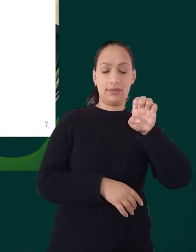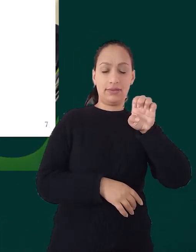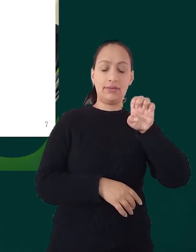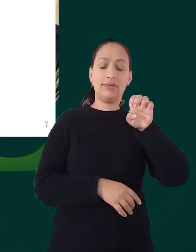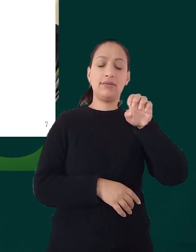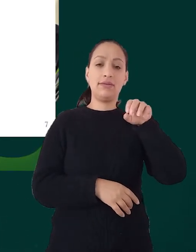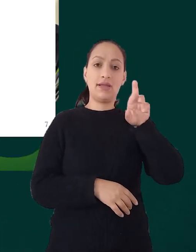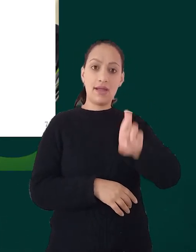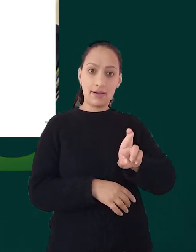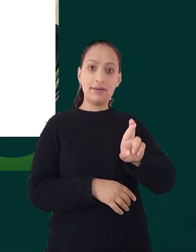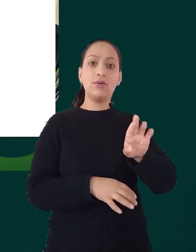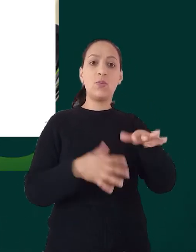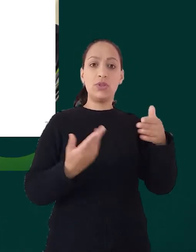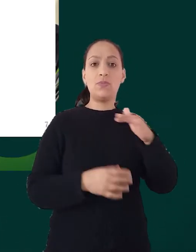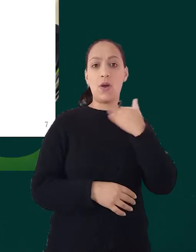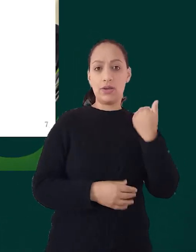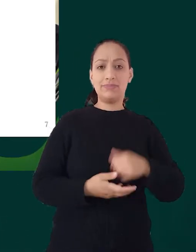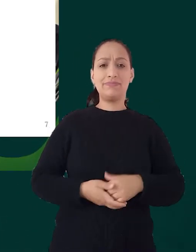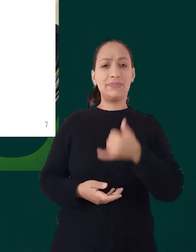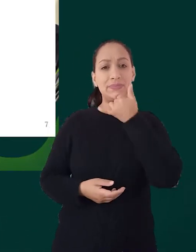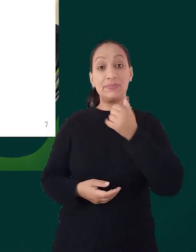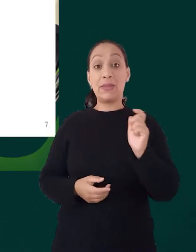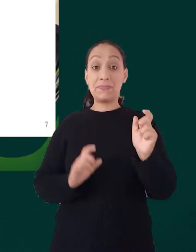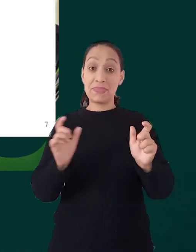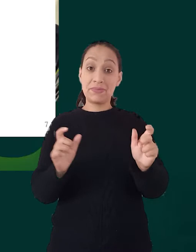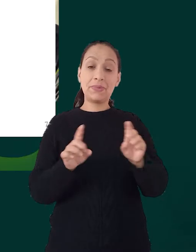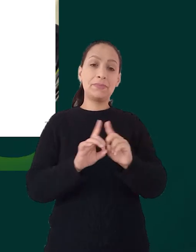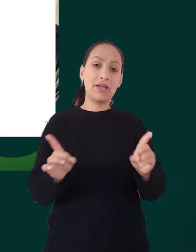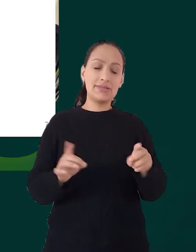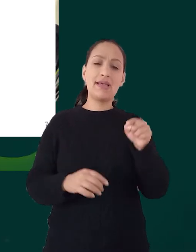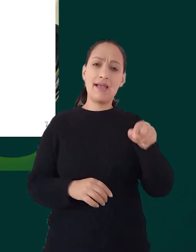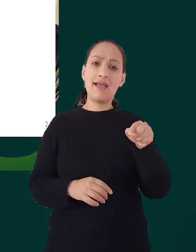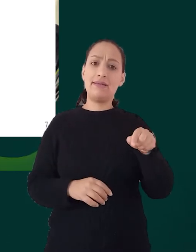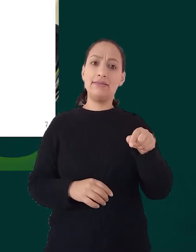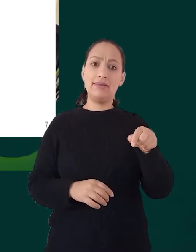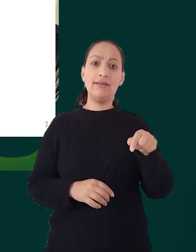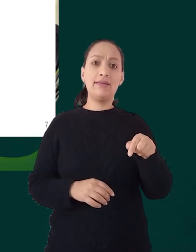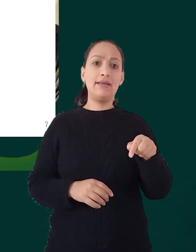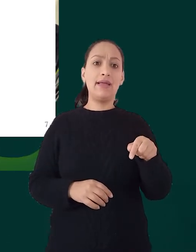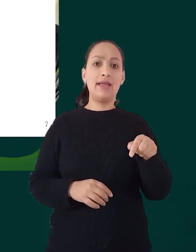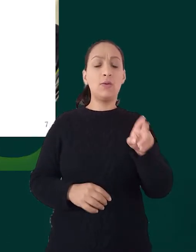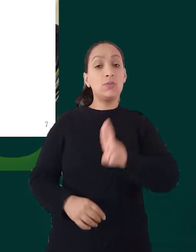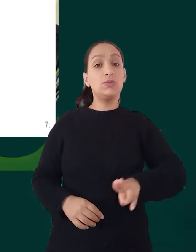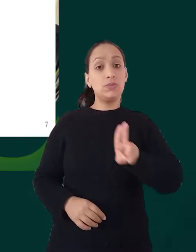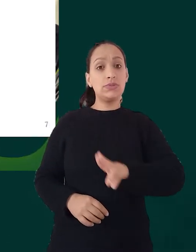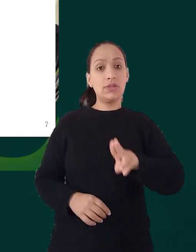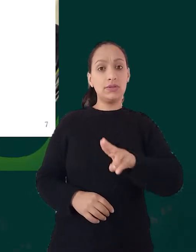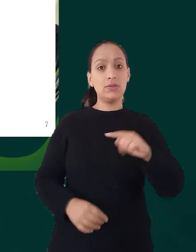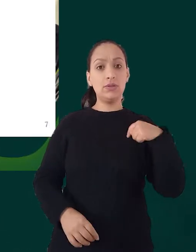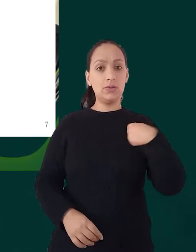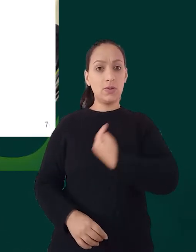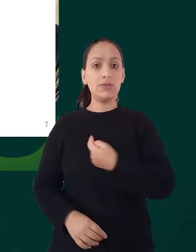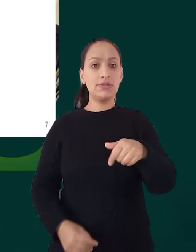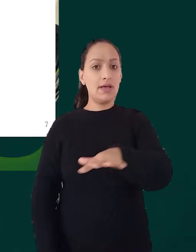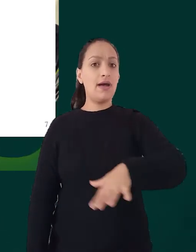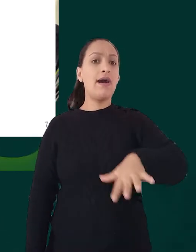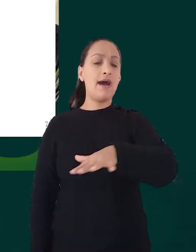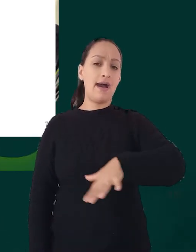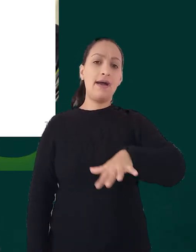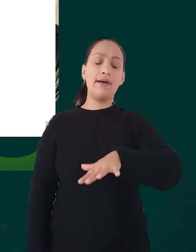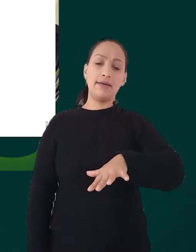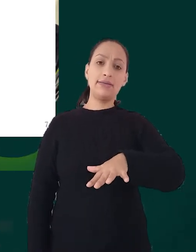Então, desculpa eu estar usando essa terminologia, mas ela é muito recorrente, tá? Na nossa área, assim.